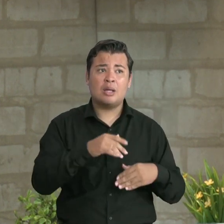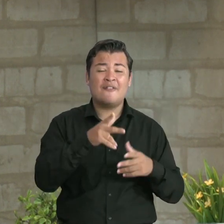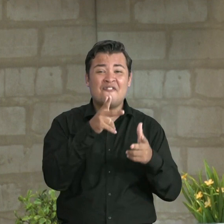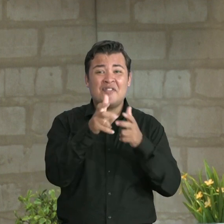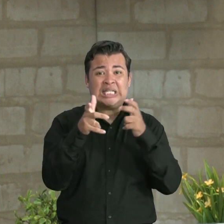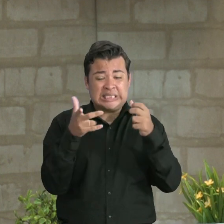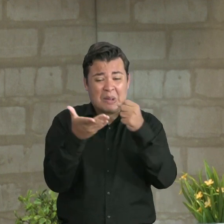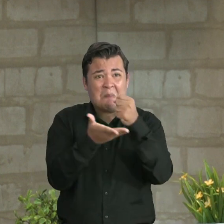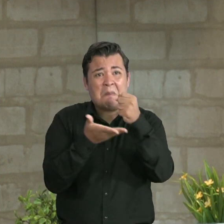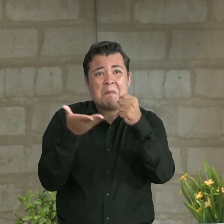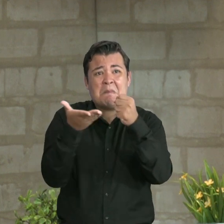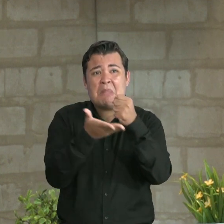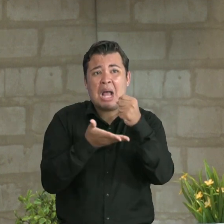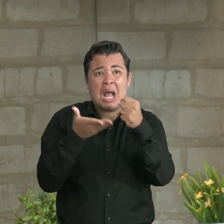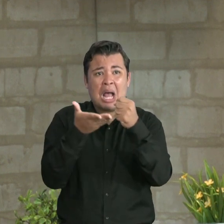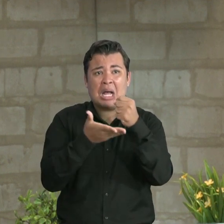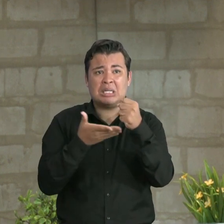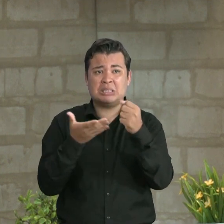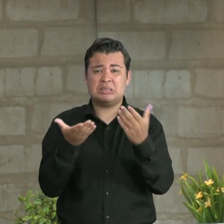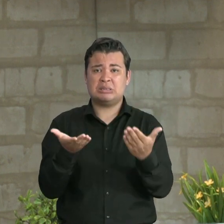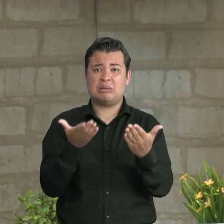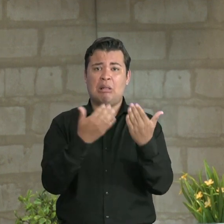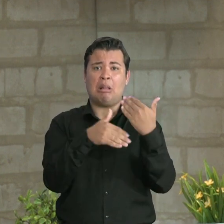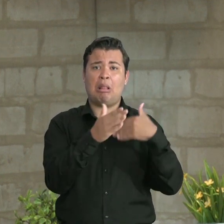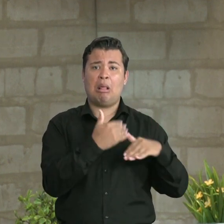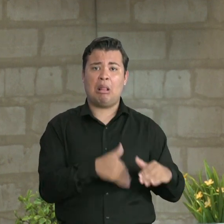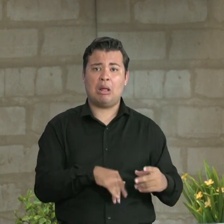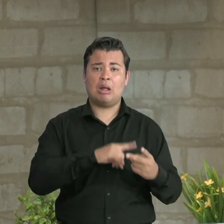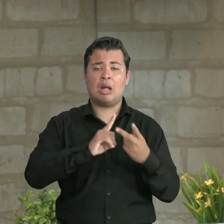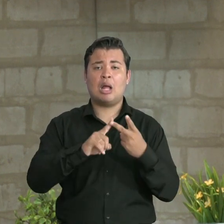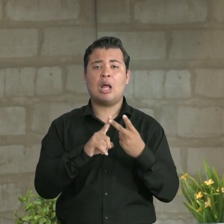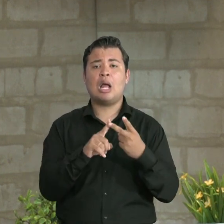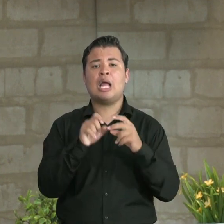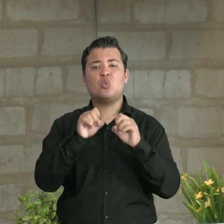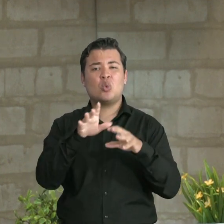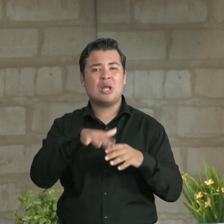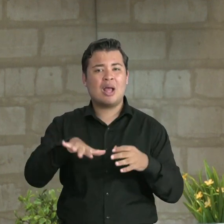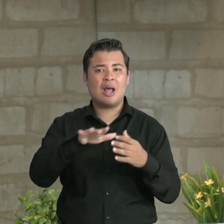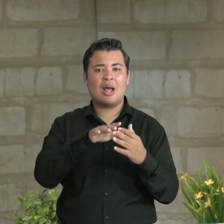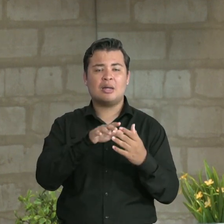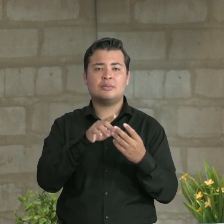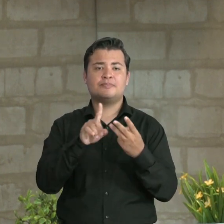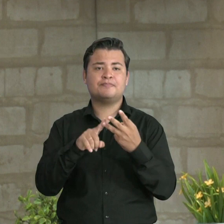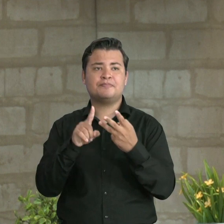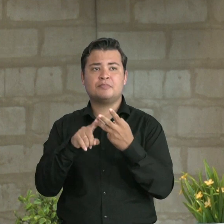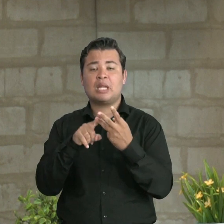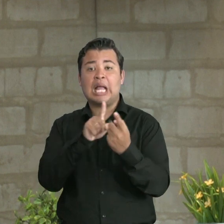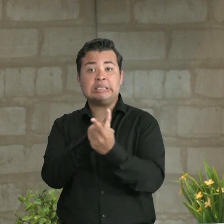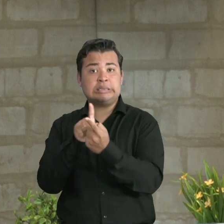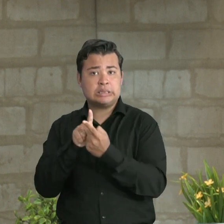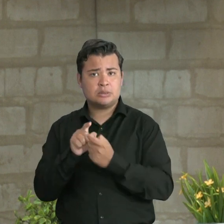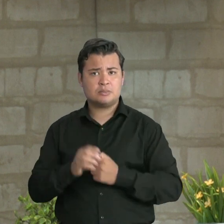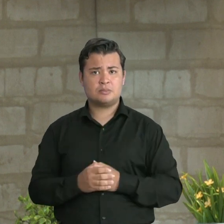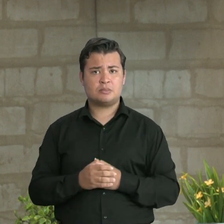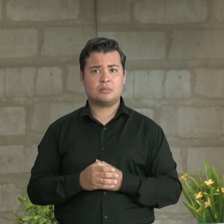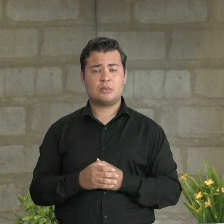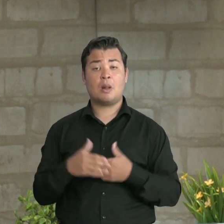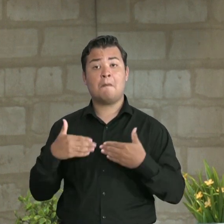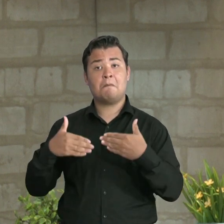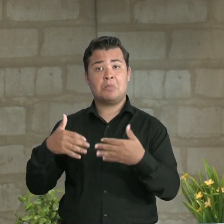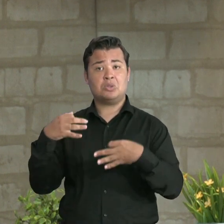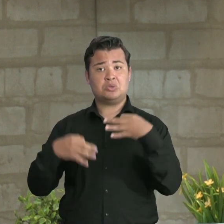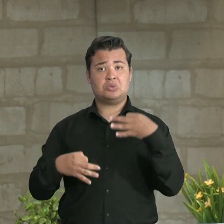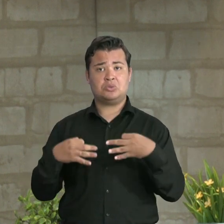a nível de educação, alcance educacional, assistência. O nosso ministro da Justiça estava essa semana se vangloriando de ter feito uma